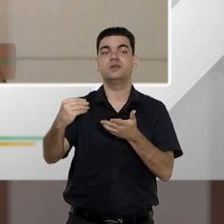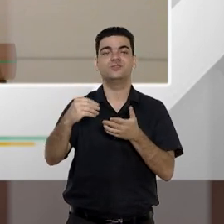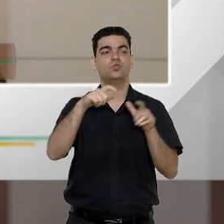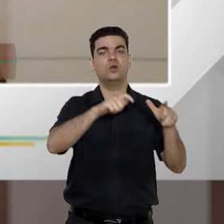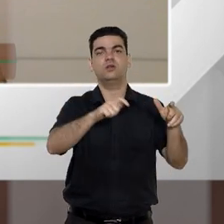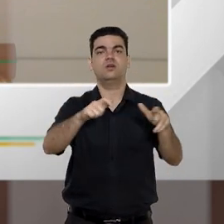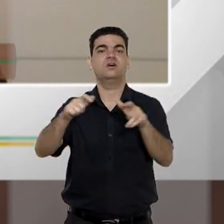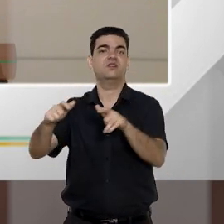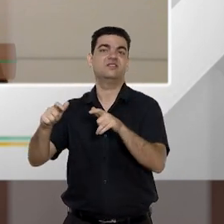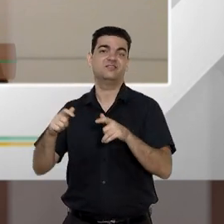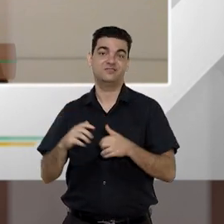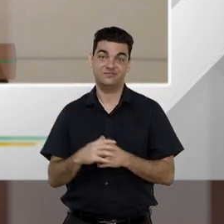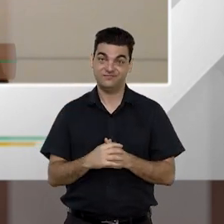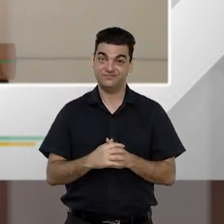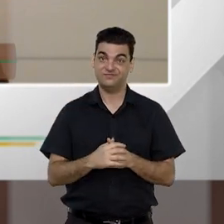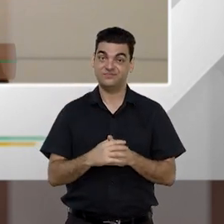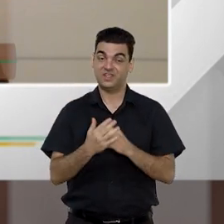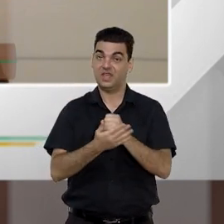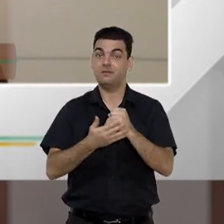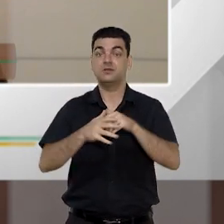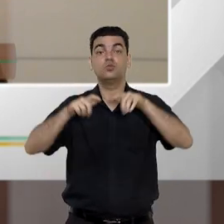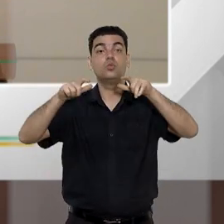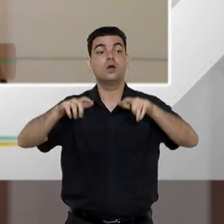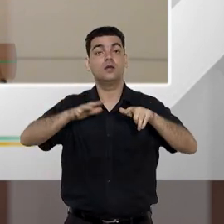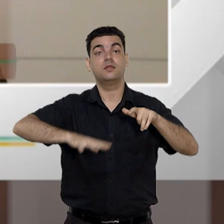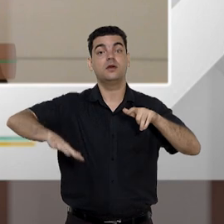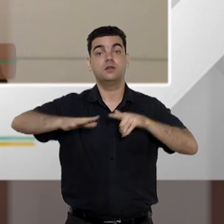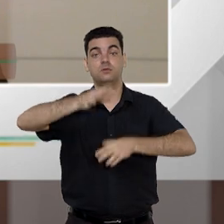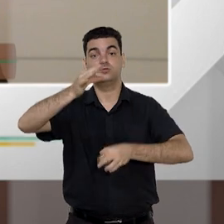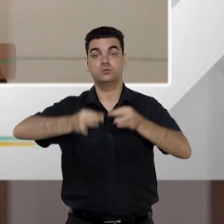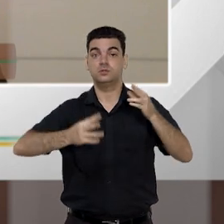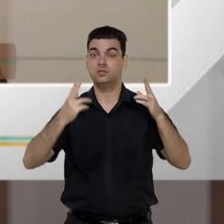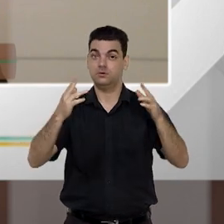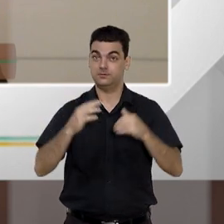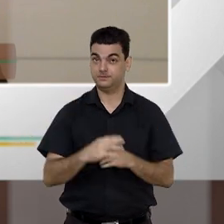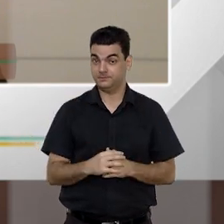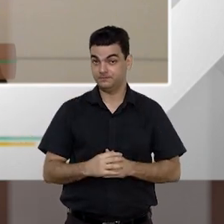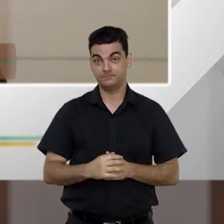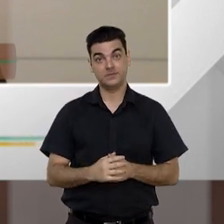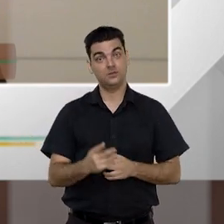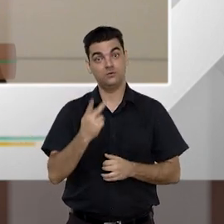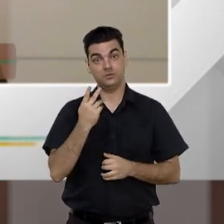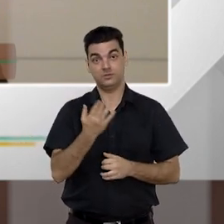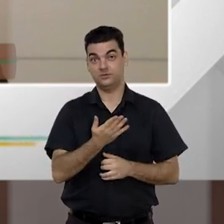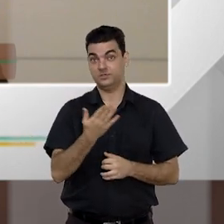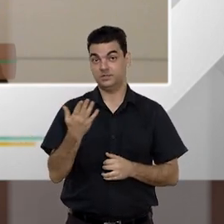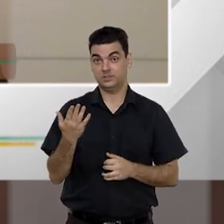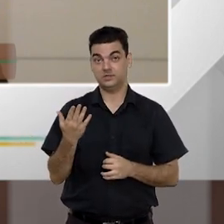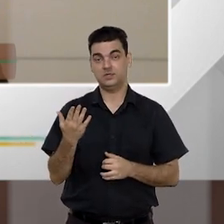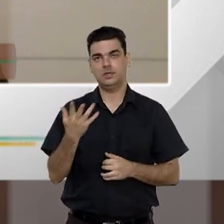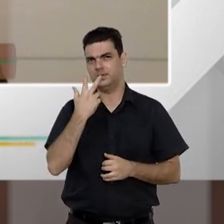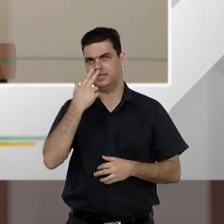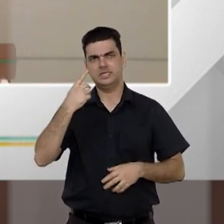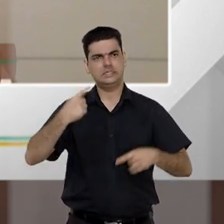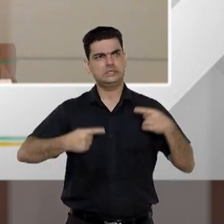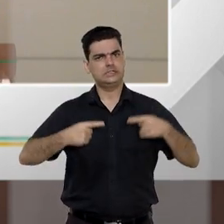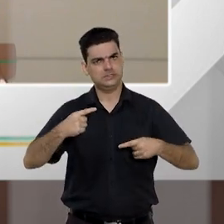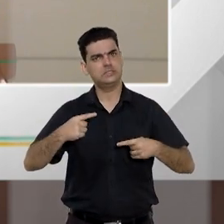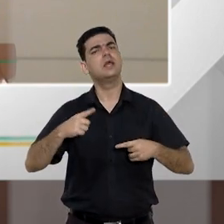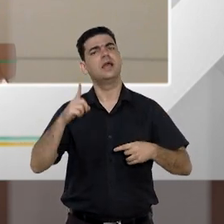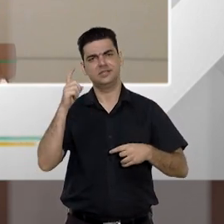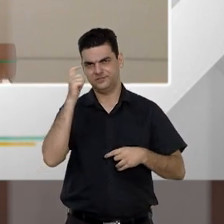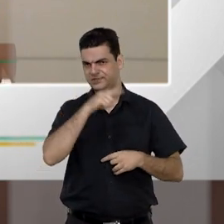ser adotado de maneira uniforme naquela mesma base territorial. Então, eu chamo a atenção. É claro